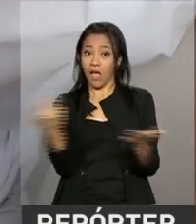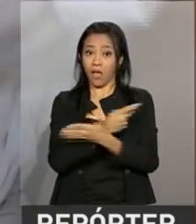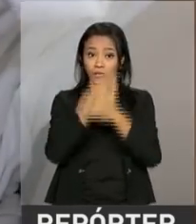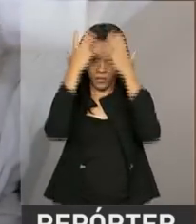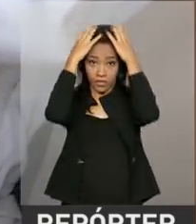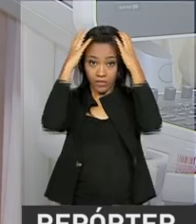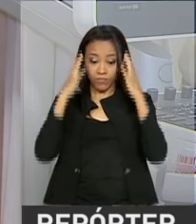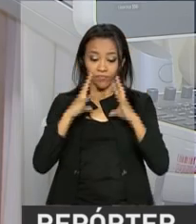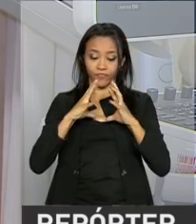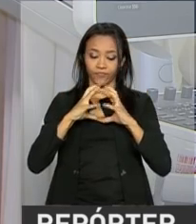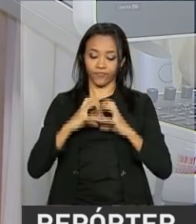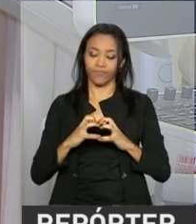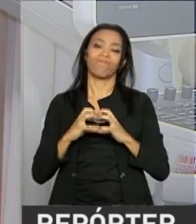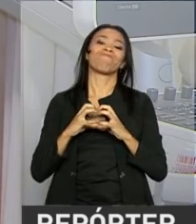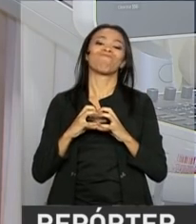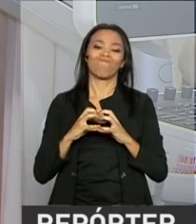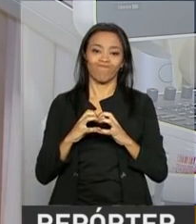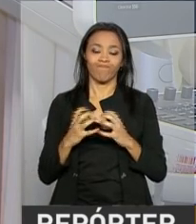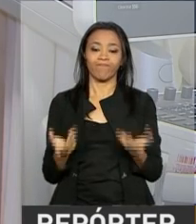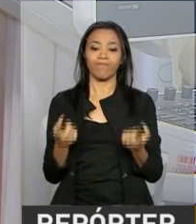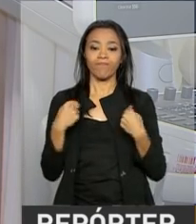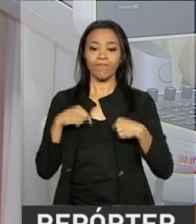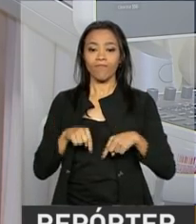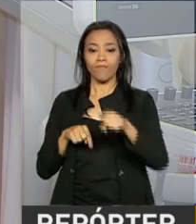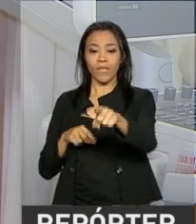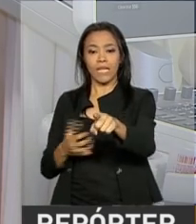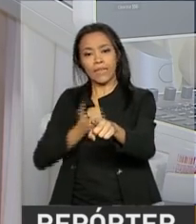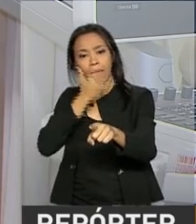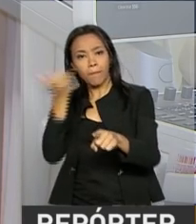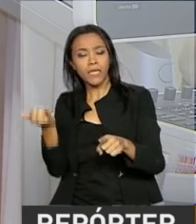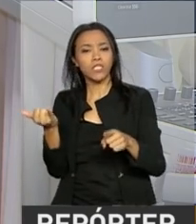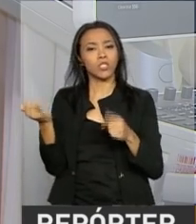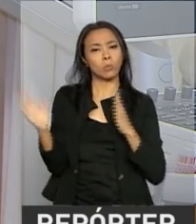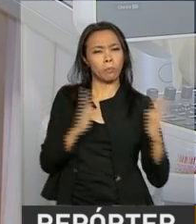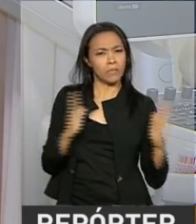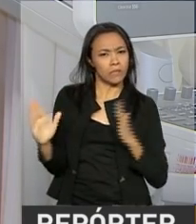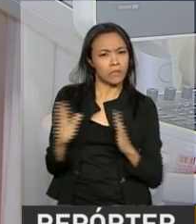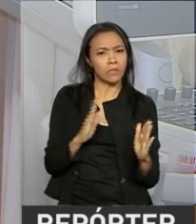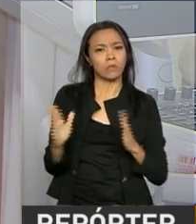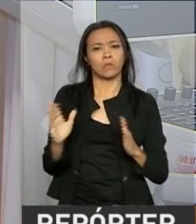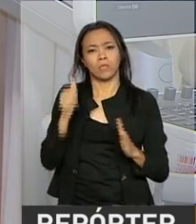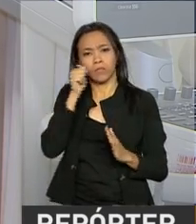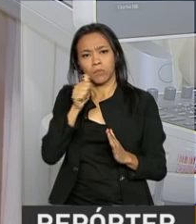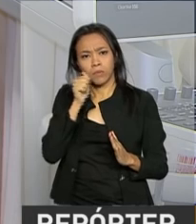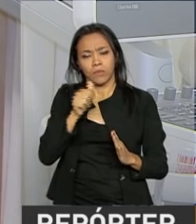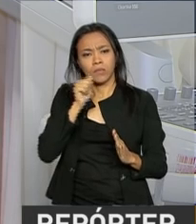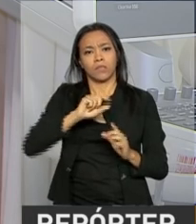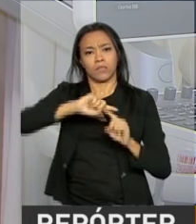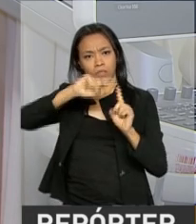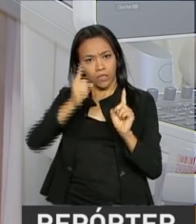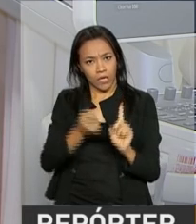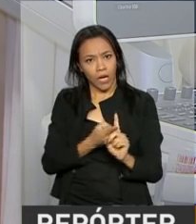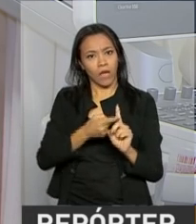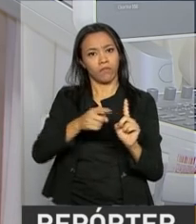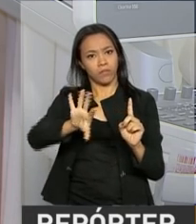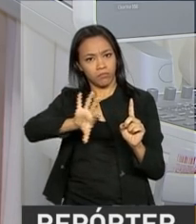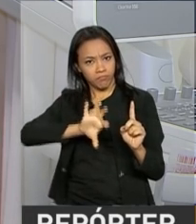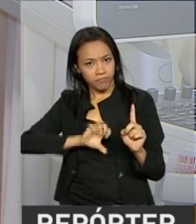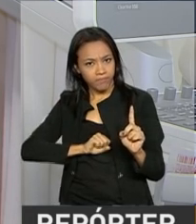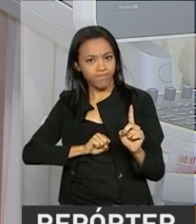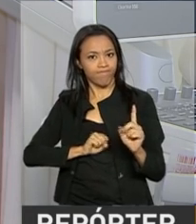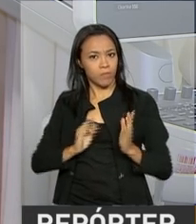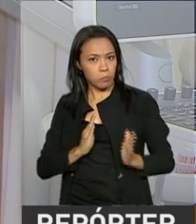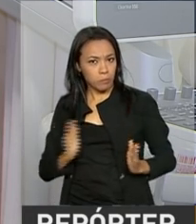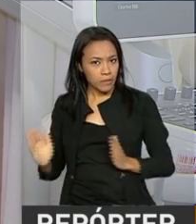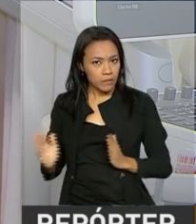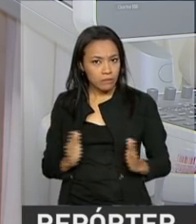microcefalia dependendo do momento que tem o contágio da doença a gente vai avaliar as sequelas